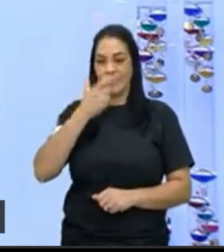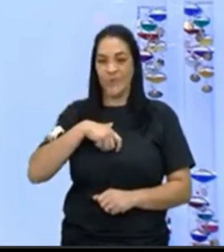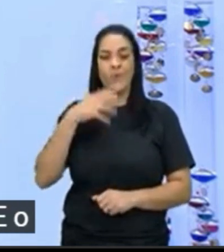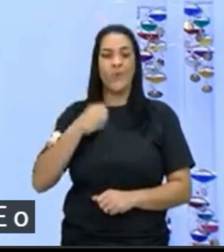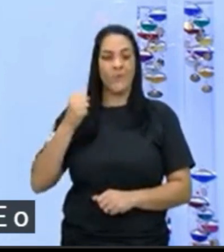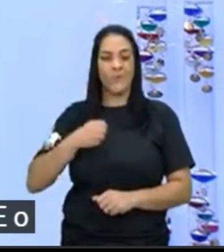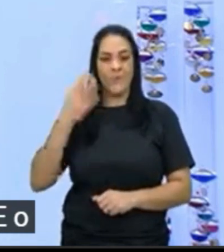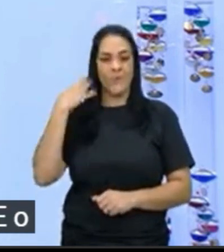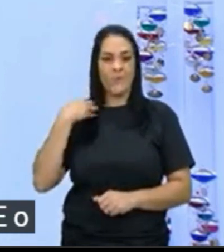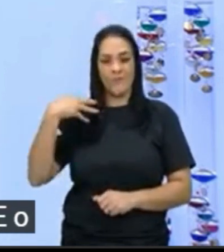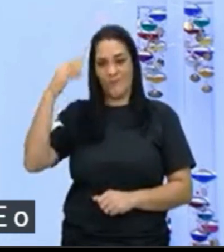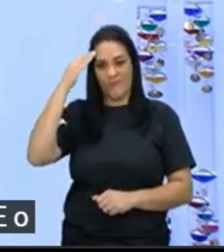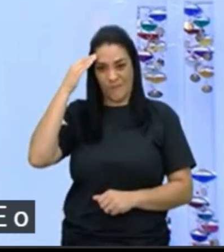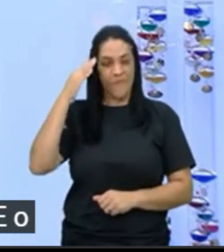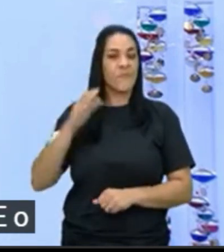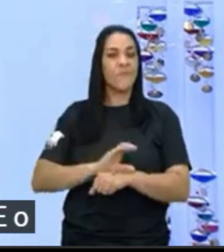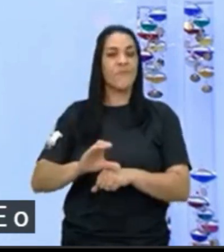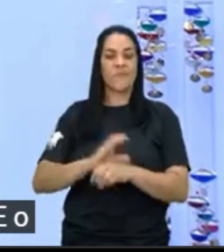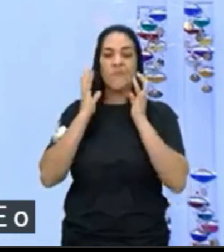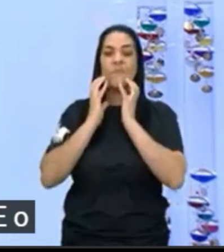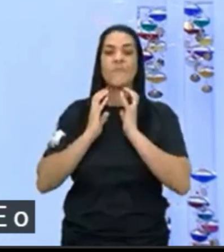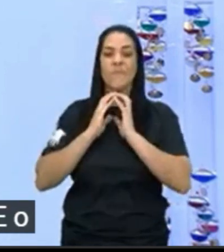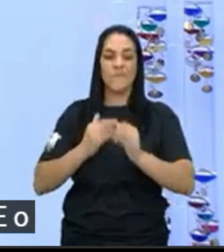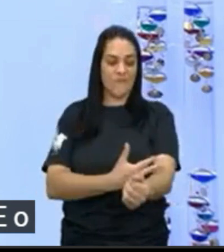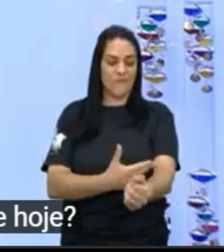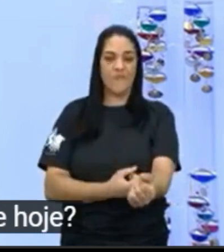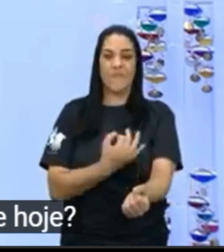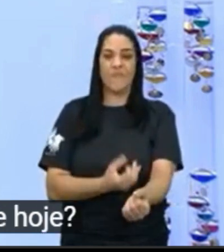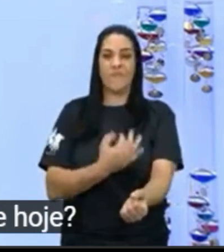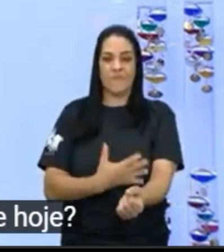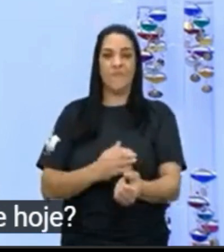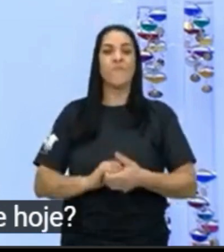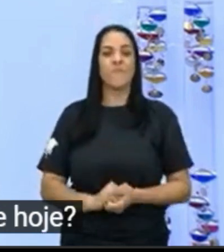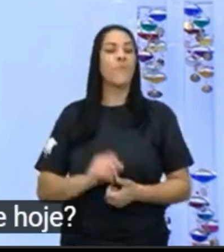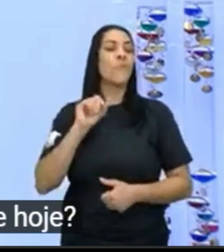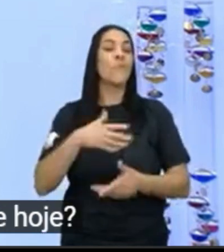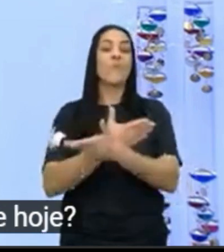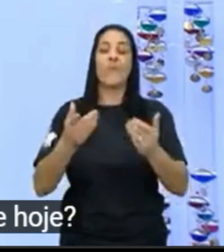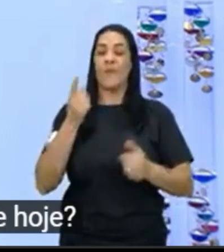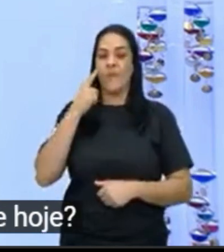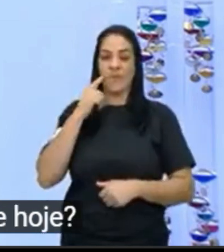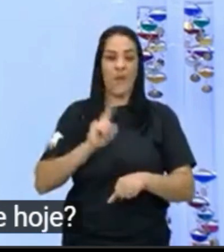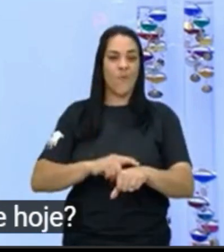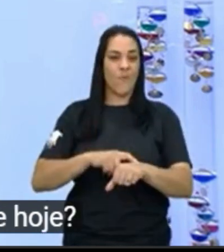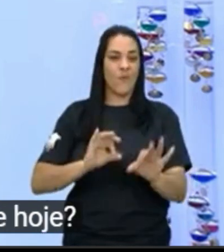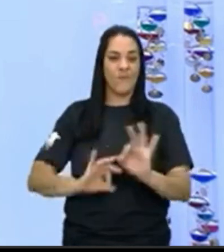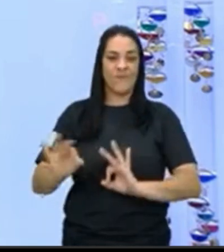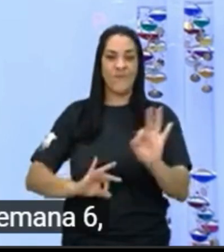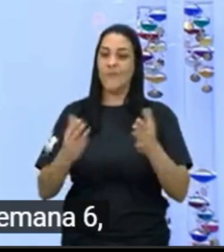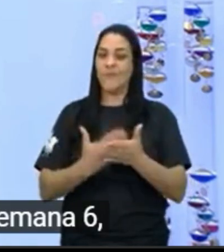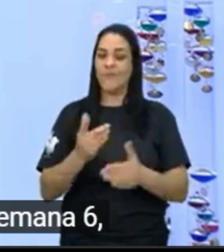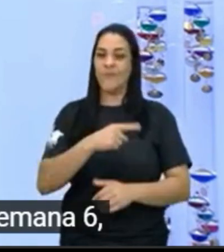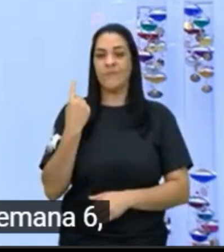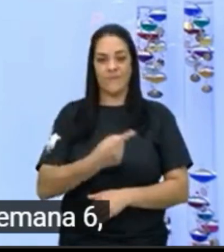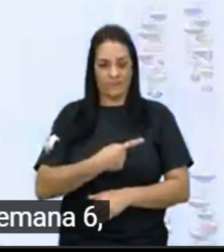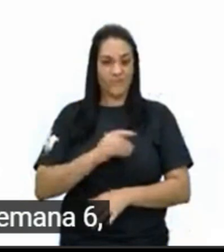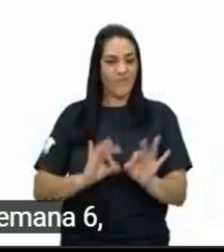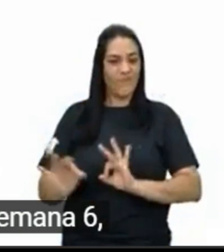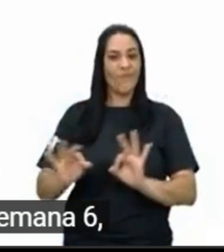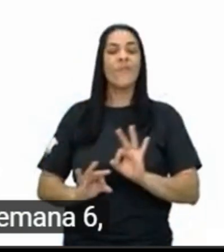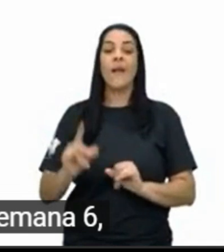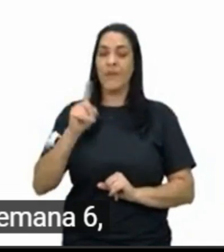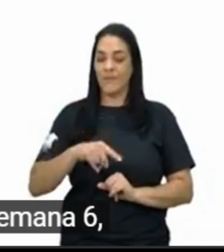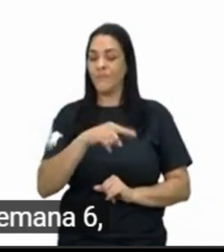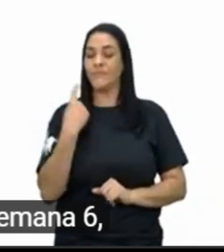cabelos e olhos castanhos, eu tenho barba e uma tatuagem de fogo no braço. E o que a gente vai ver nesse momento de planejamento de hoje? O nosso